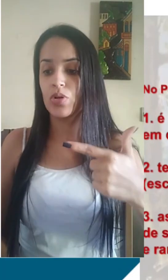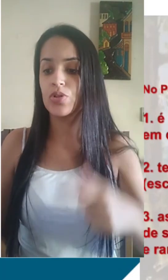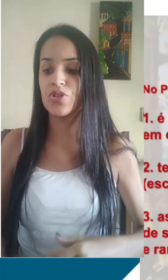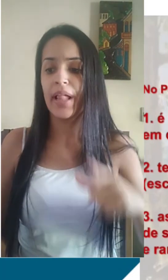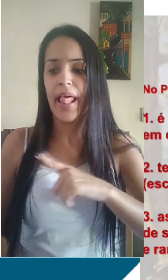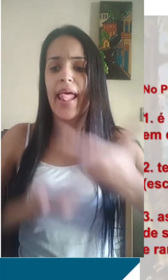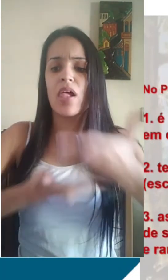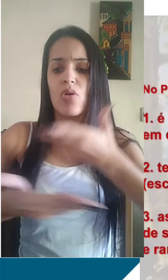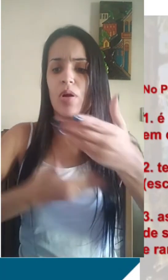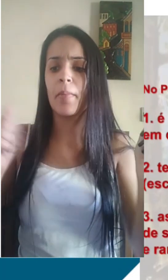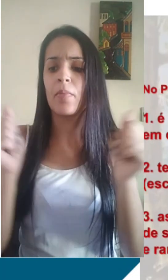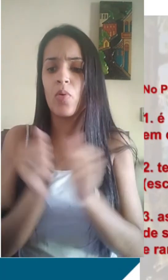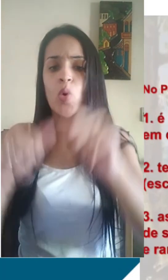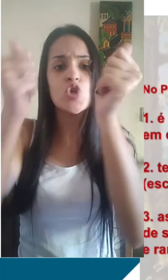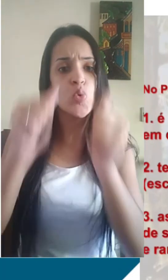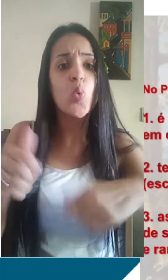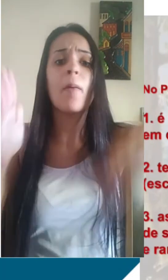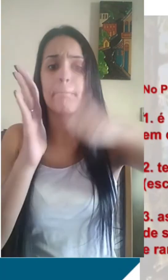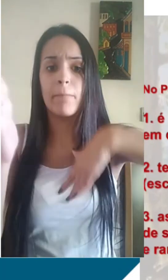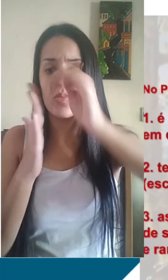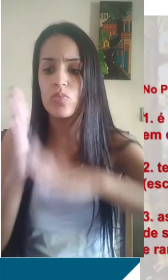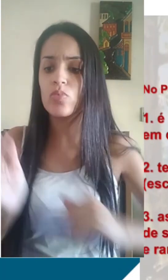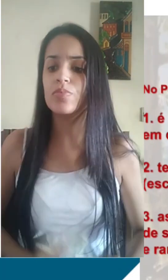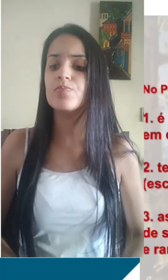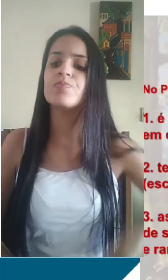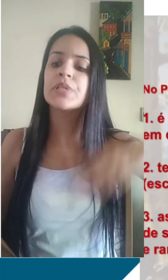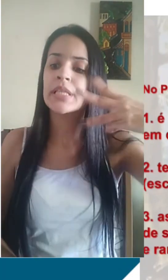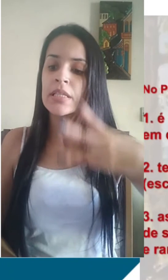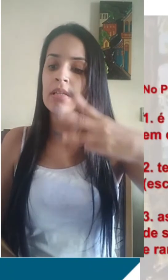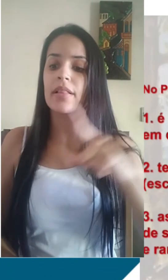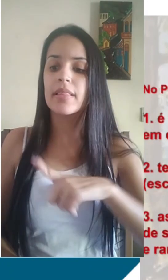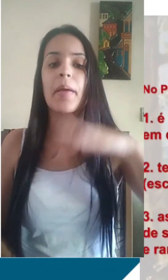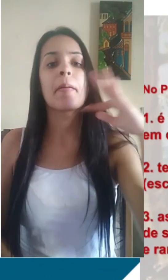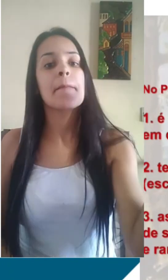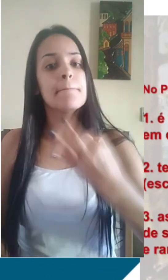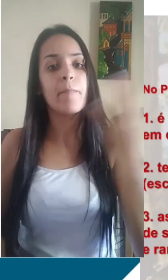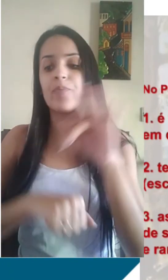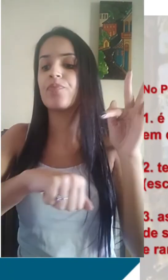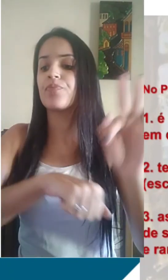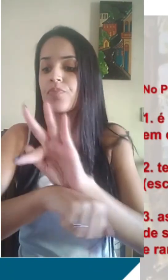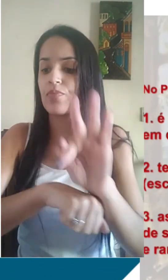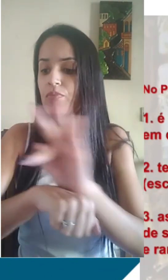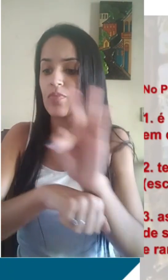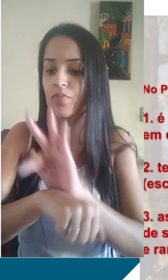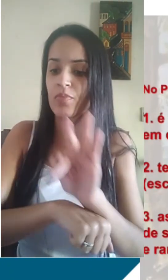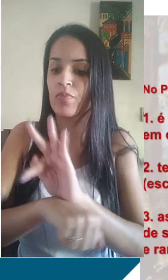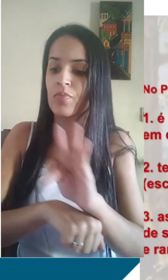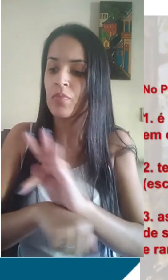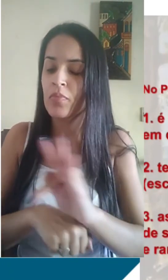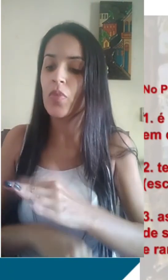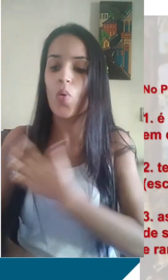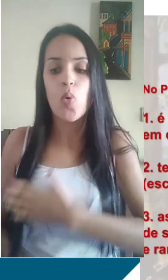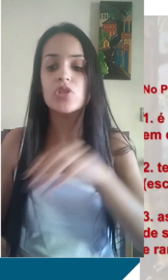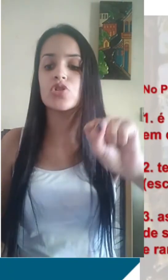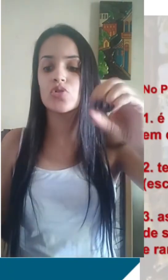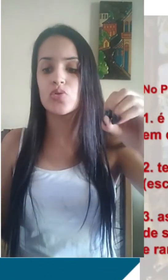formal, entendida como a construção de sonetos elaborados em meio a padrões fixos, rimas ricas e